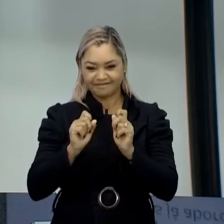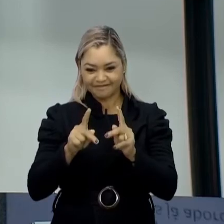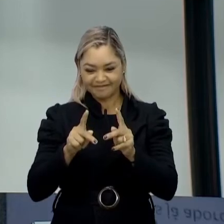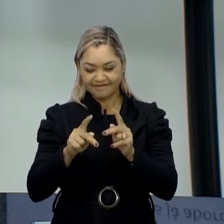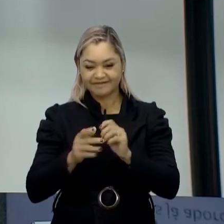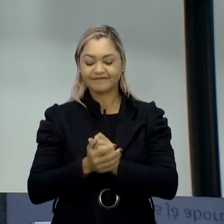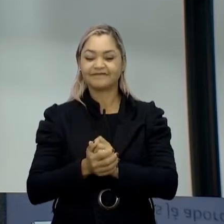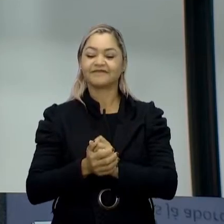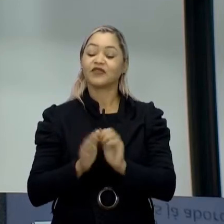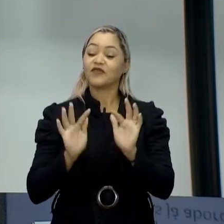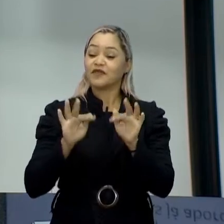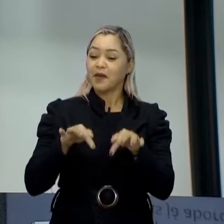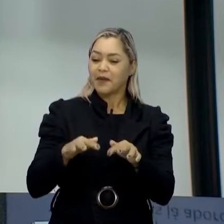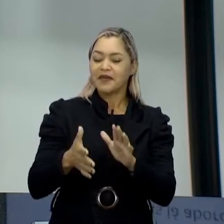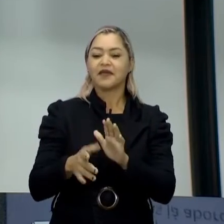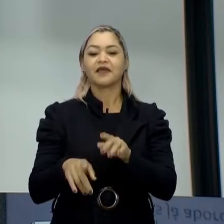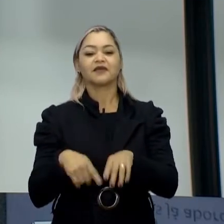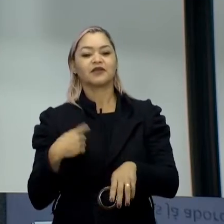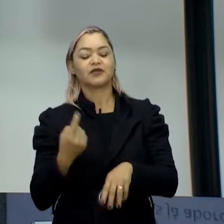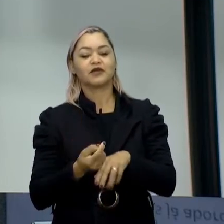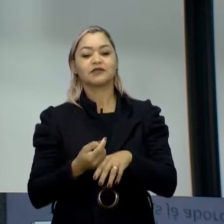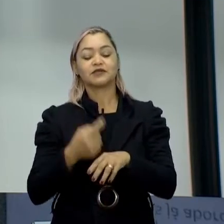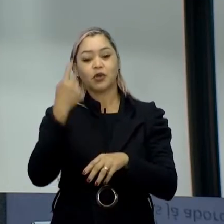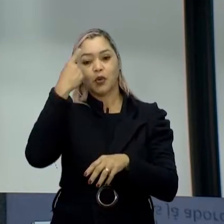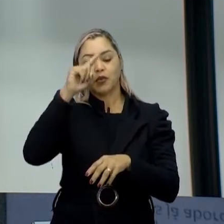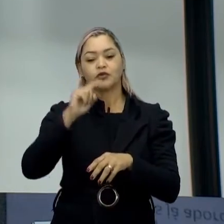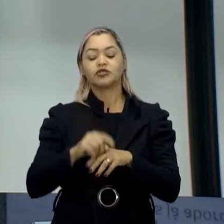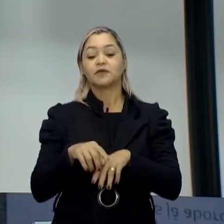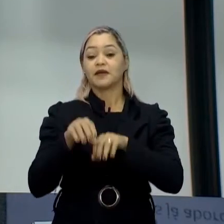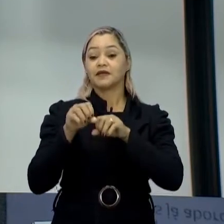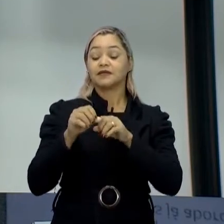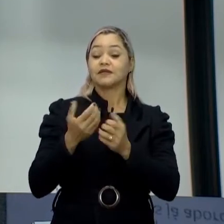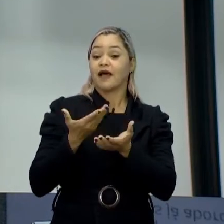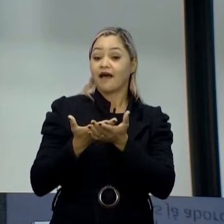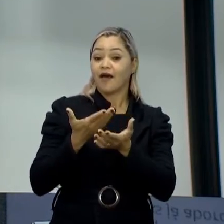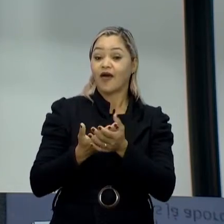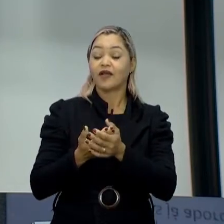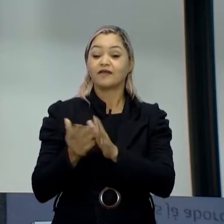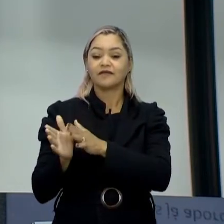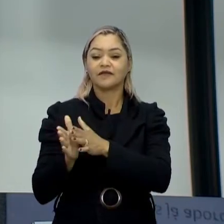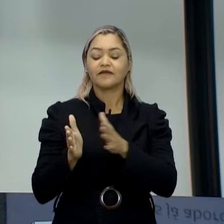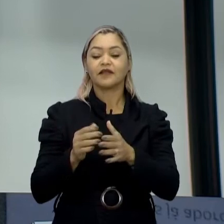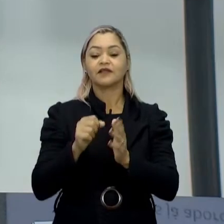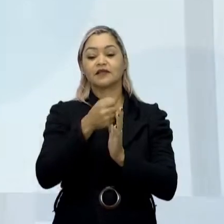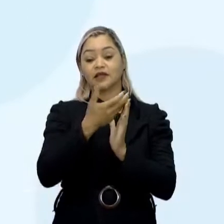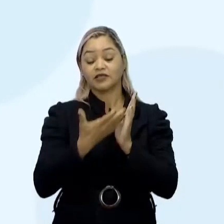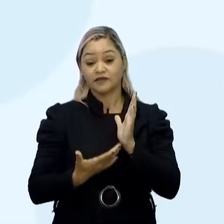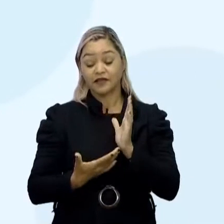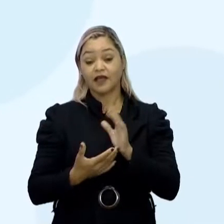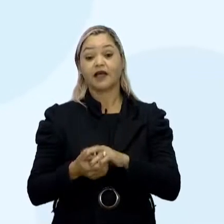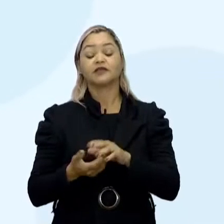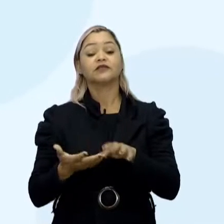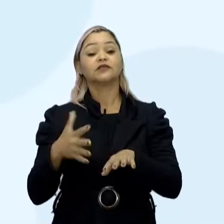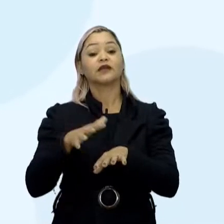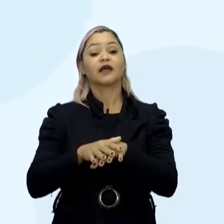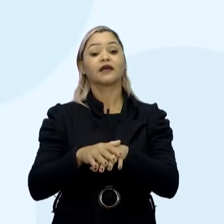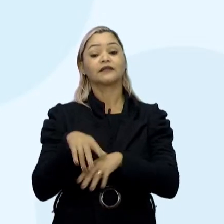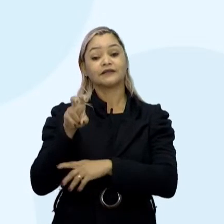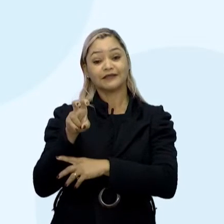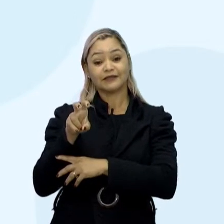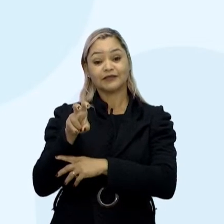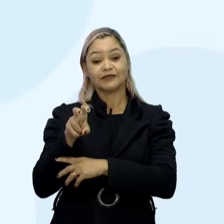E finalmente, as nossas últimas aulas aí, viemos falando da atividade integrada 5, acompanhem comigo